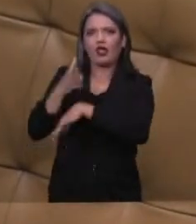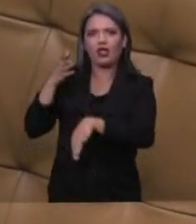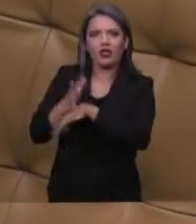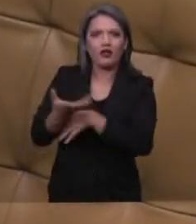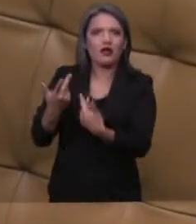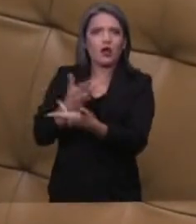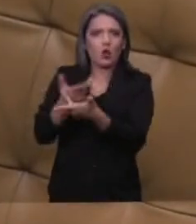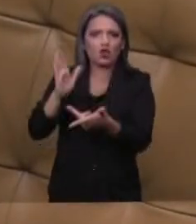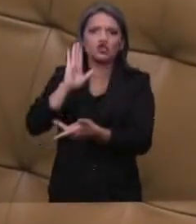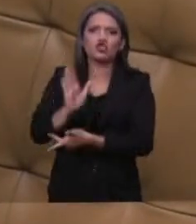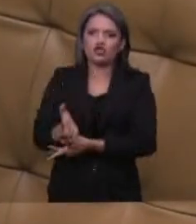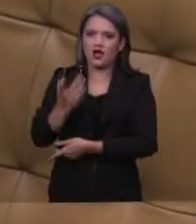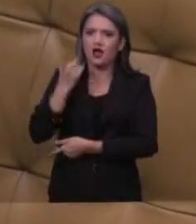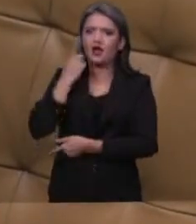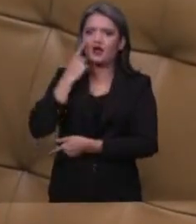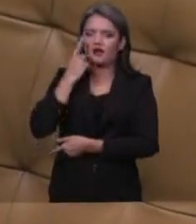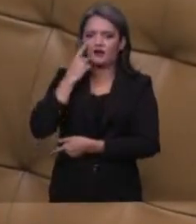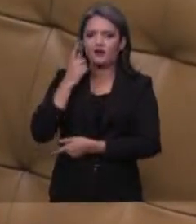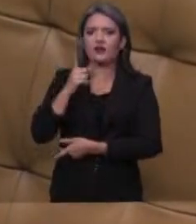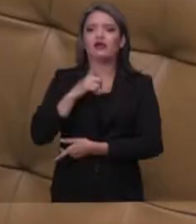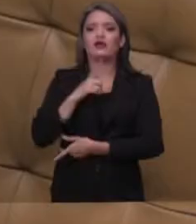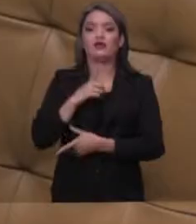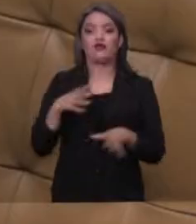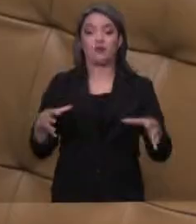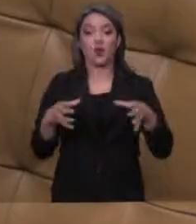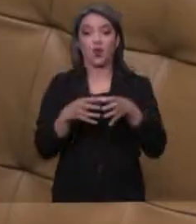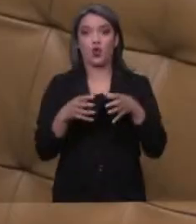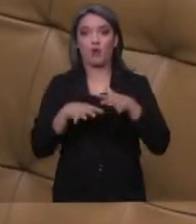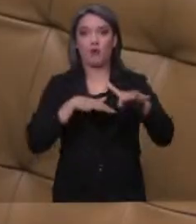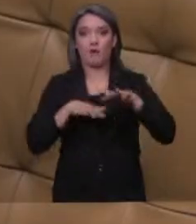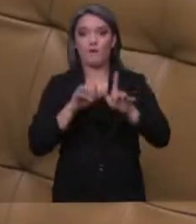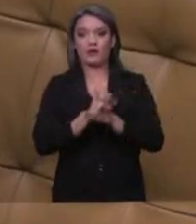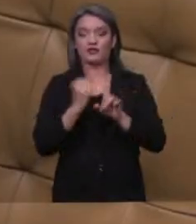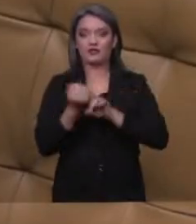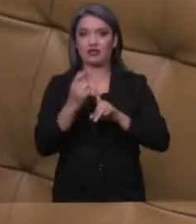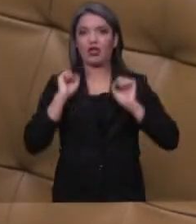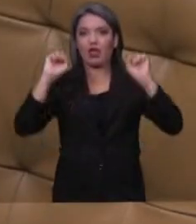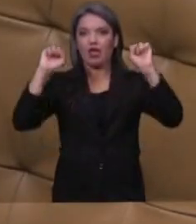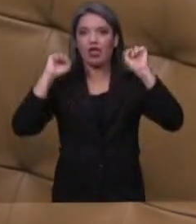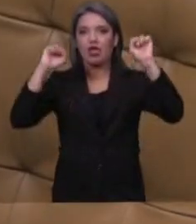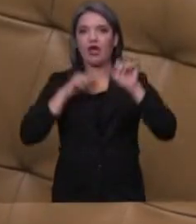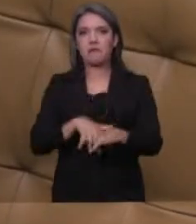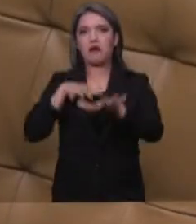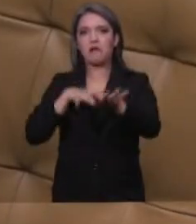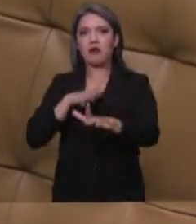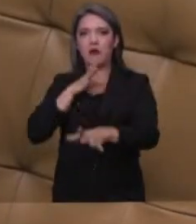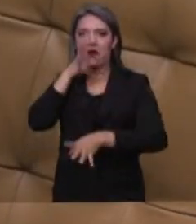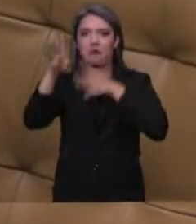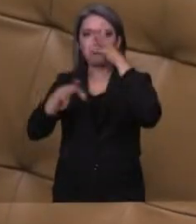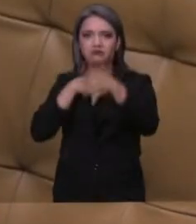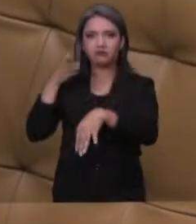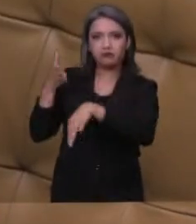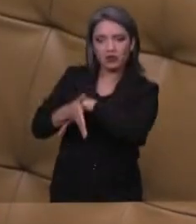ministro do STF, ministro decano da corte. Nós tivemos, a partir de movimentos sociais, protestos de e parda, coisas do calvo. Tipo.